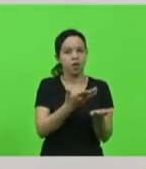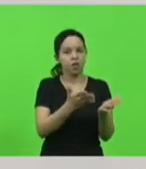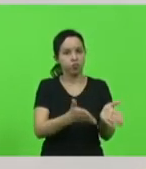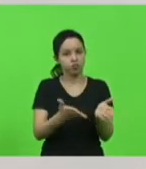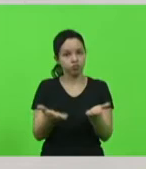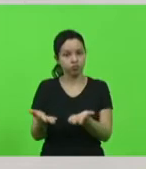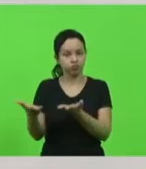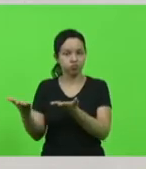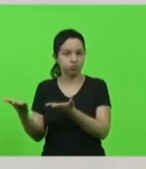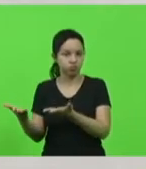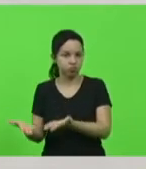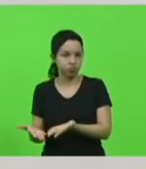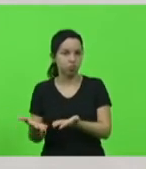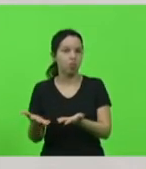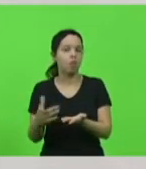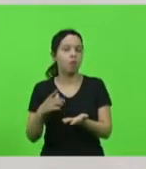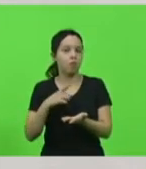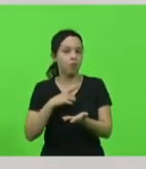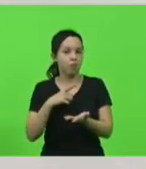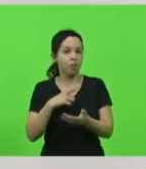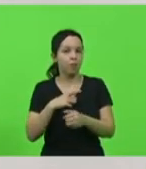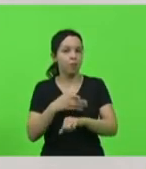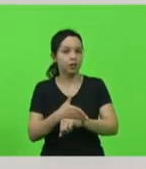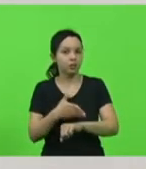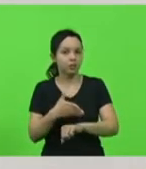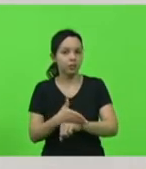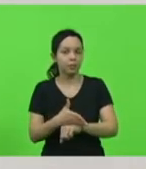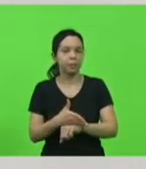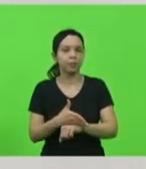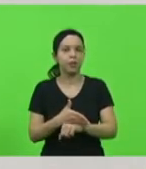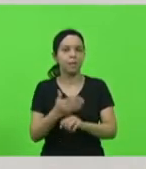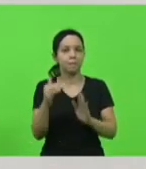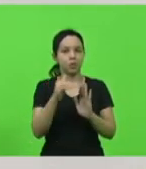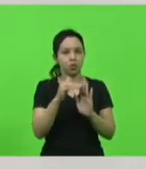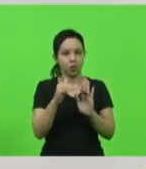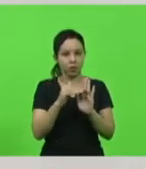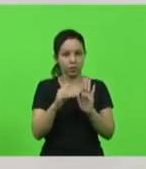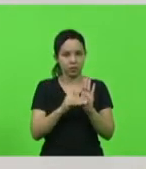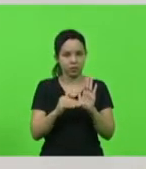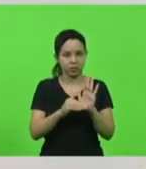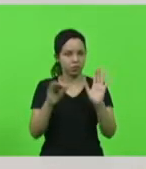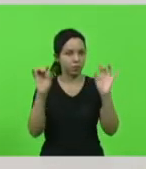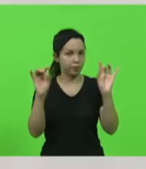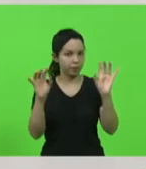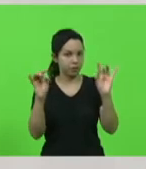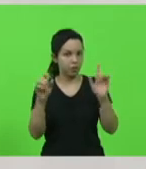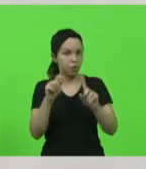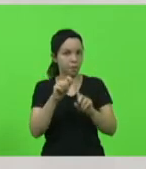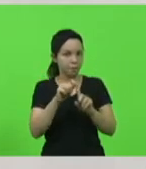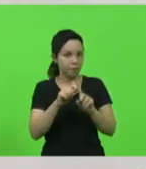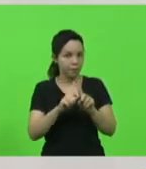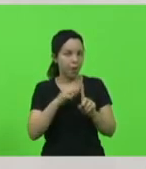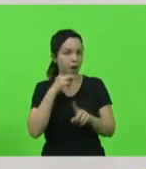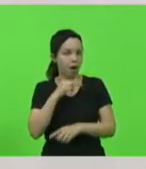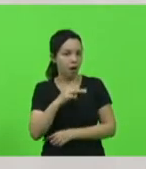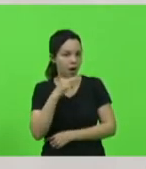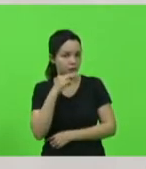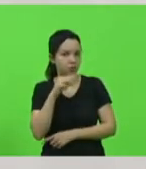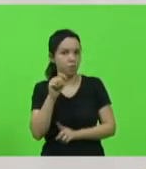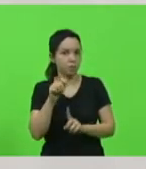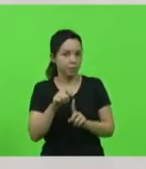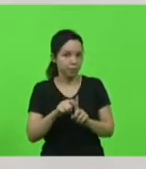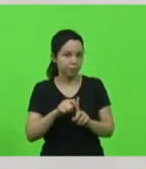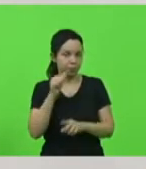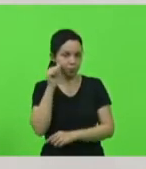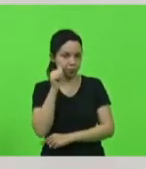que integraram a programação especial do mês de março, que é o mês da mulher. Tá?